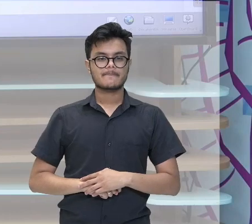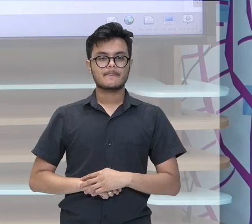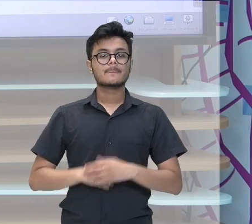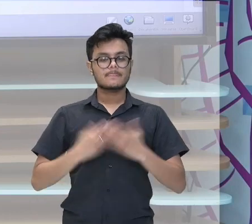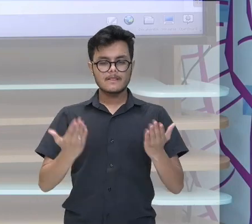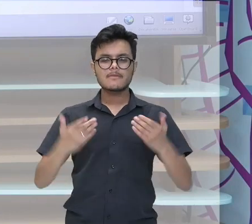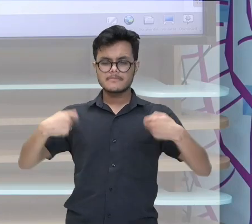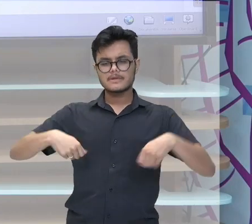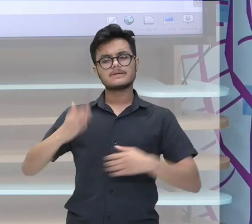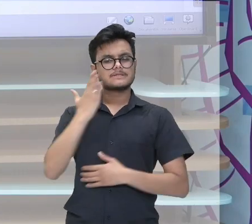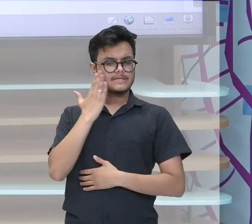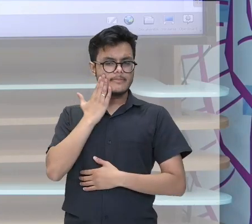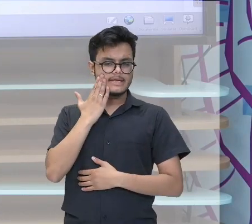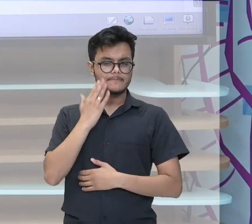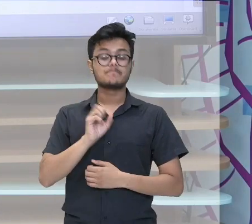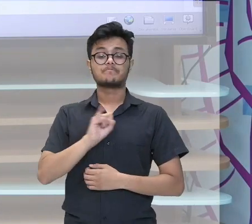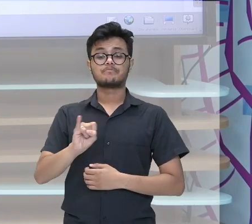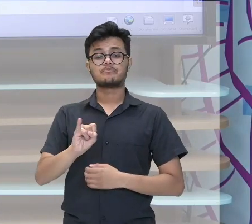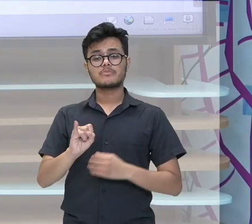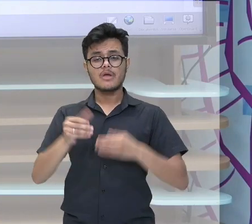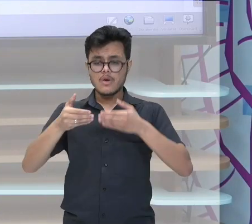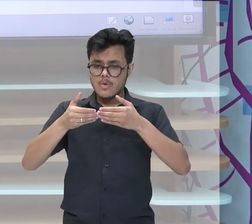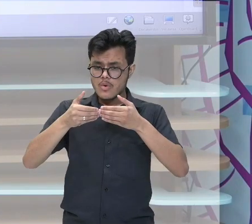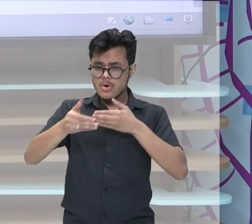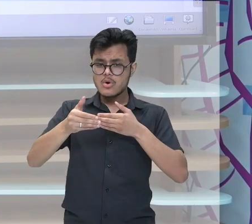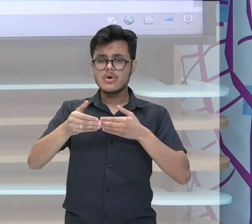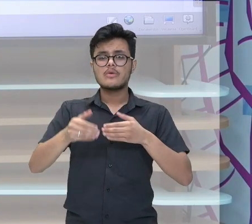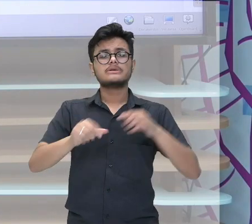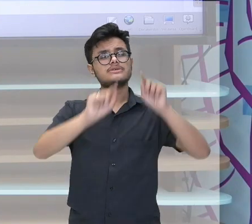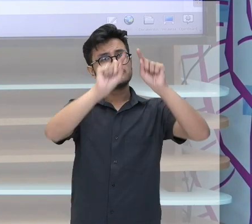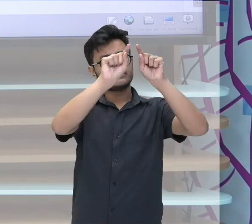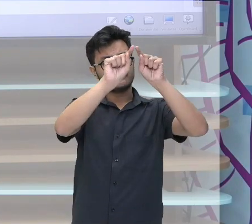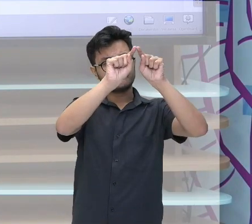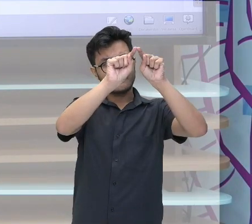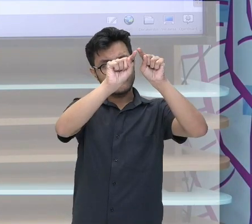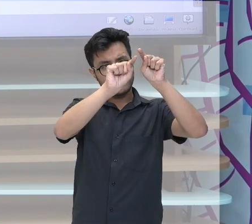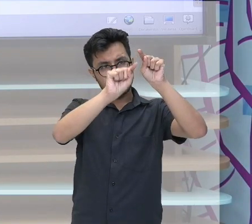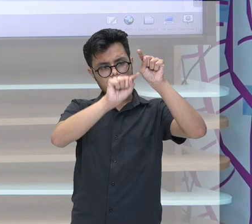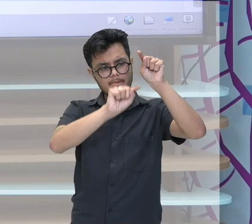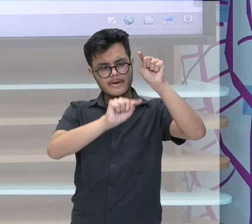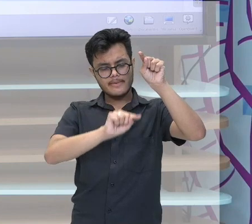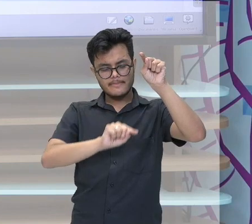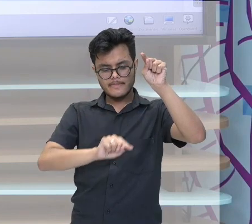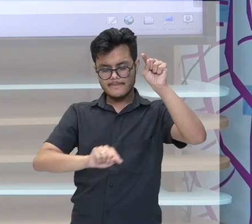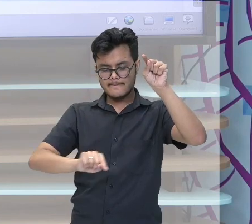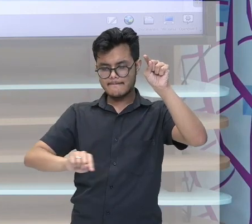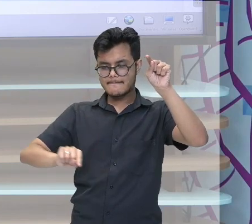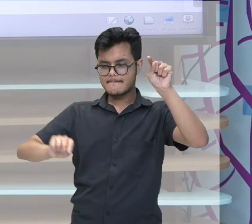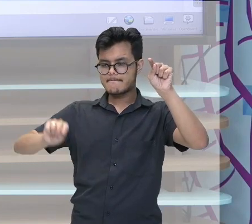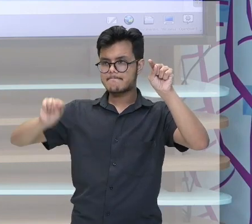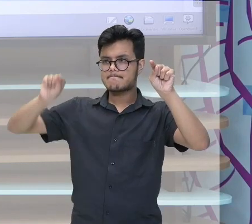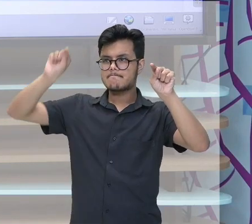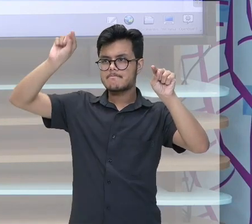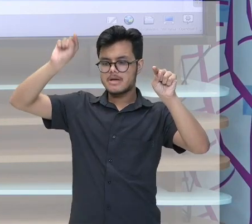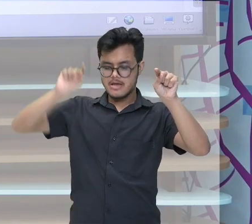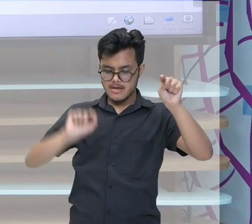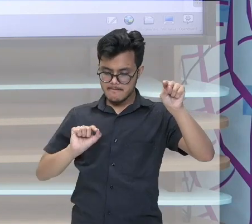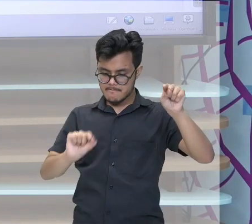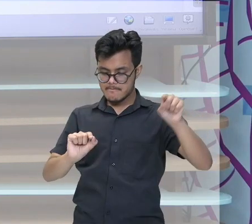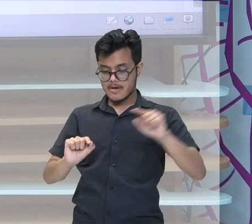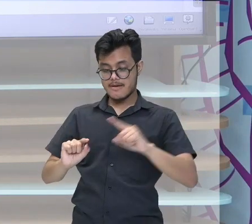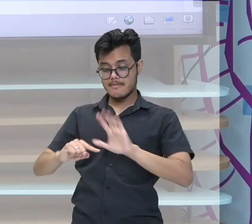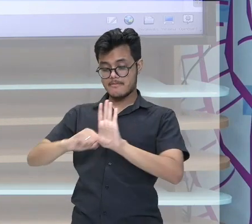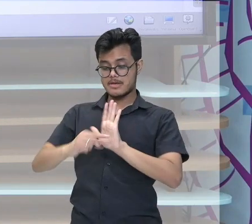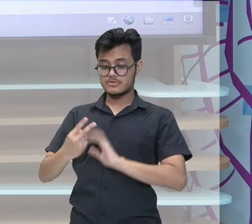essa parábola ela começou a declinar, né? Foi descendo, chegou aqui em menos 2, depois ela